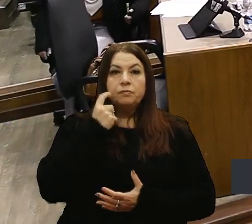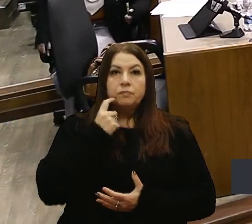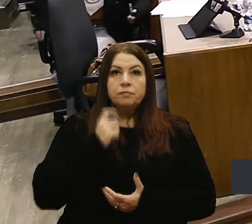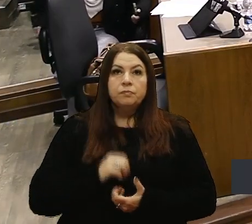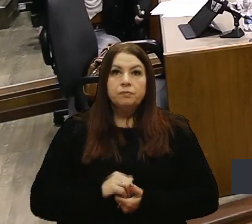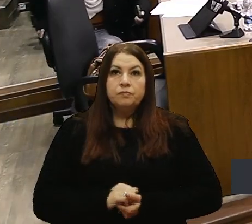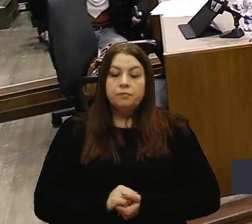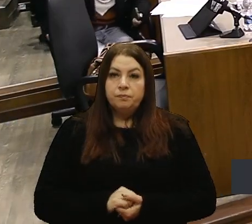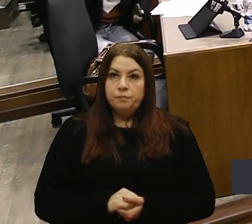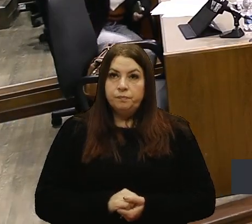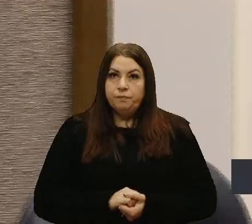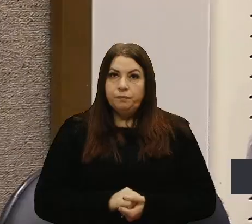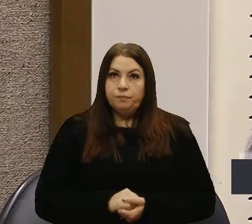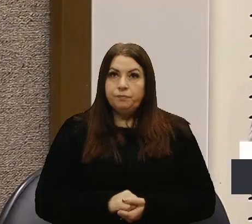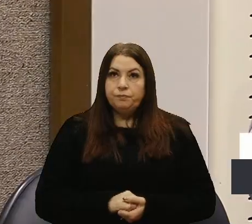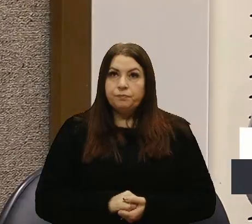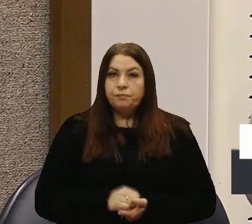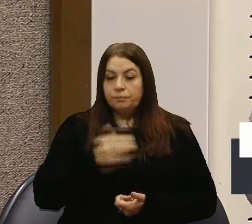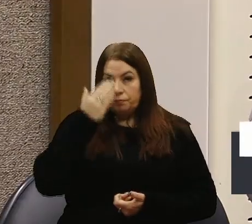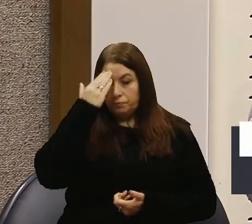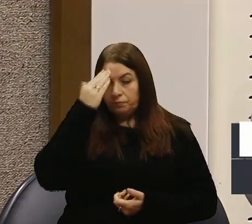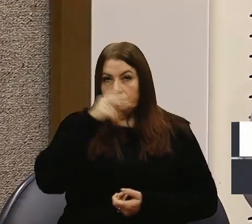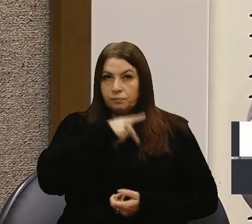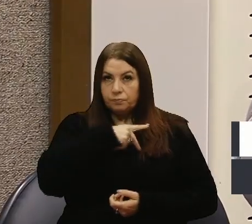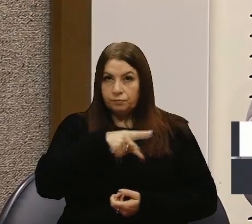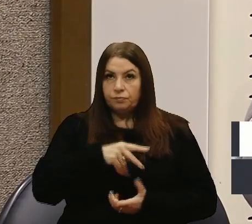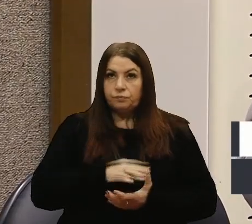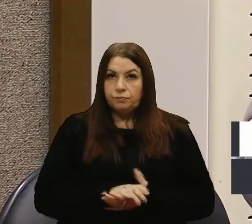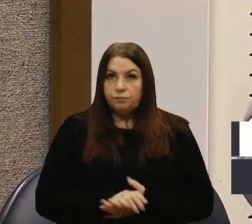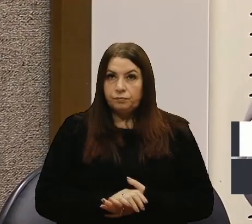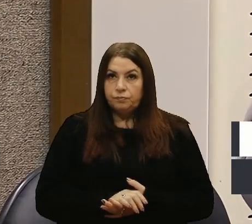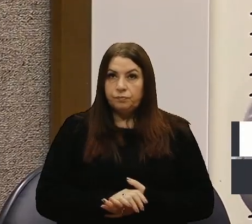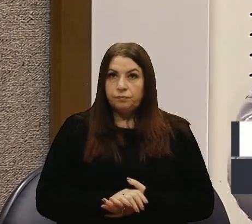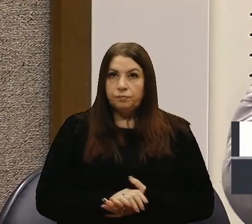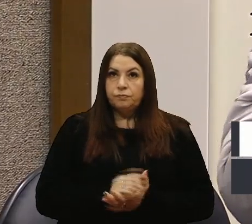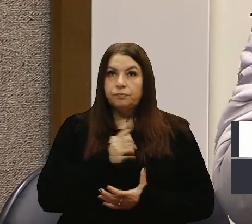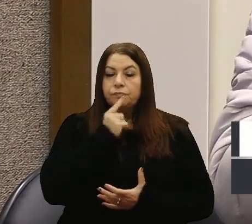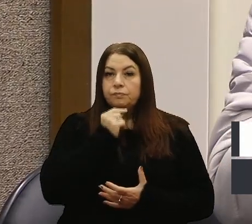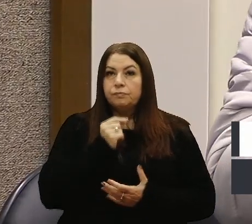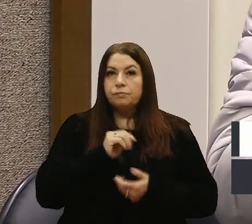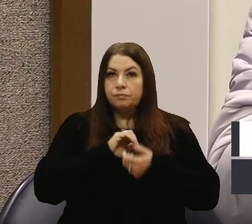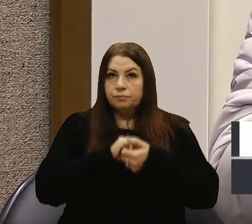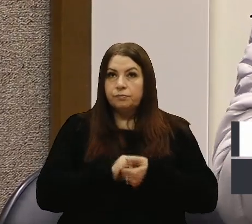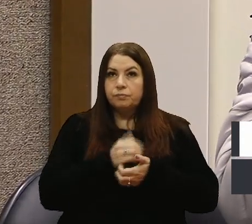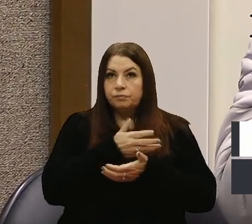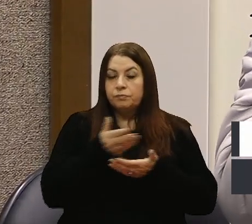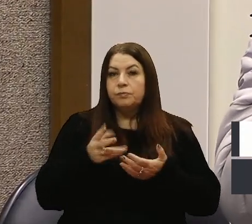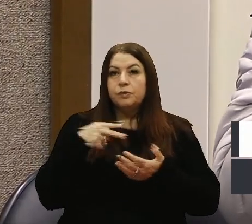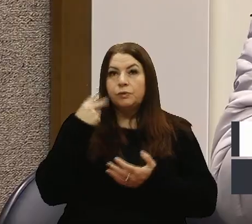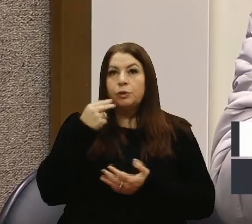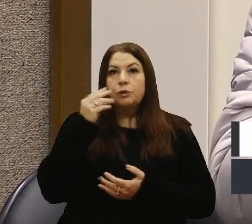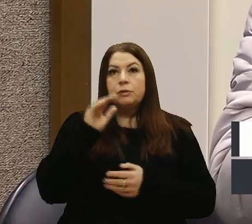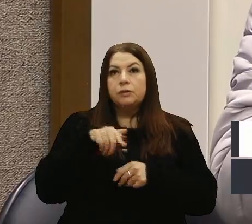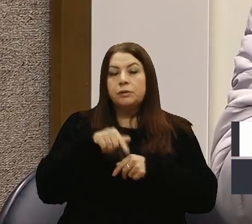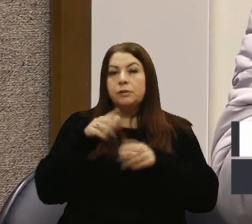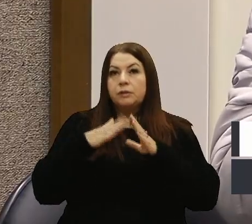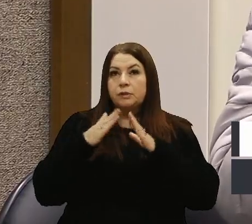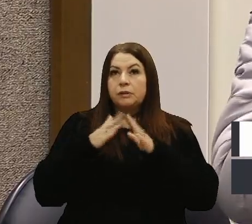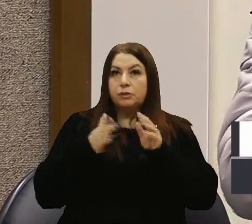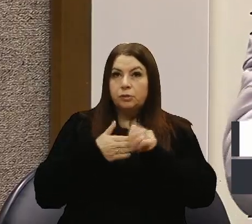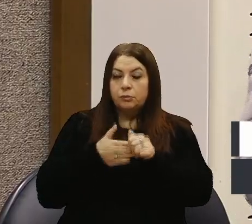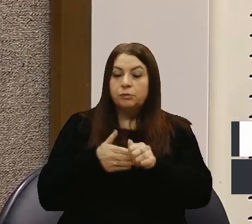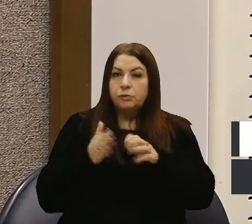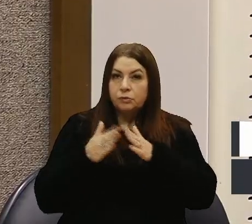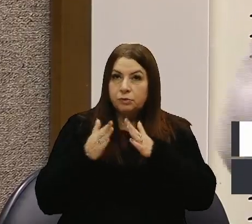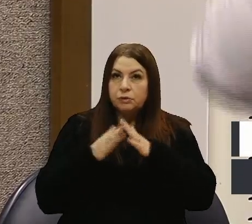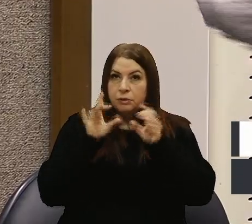Petrini. Muito obrigado, presidente João Wes. Meus cumprimentos aos senhores, demais vereadores dessa Casa Legislativa, quem nos acompanha de